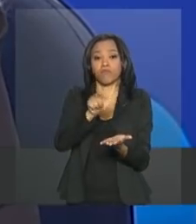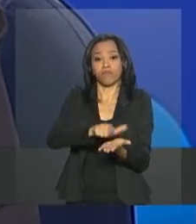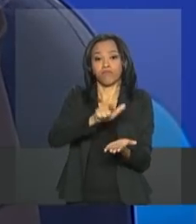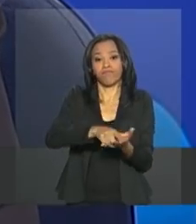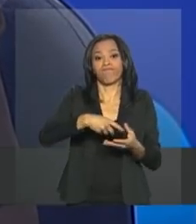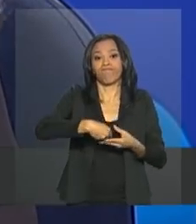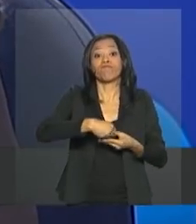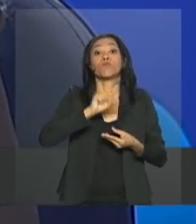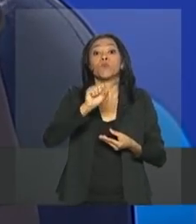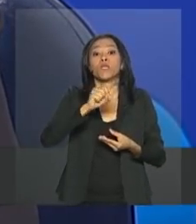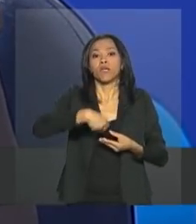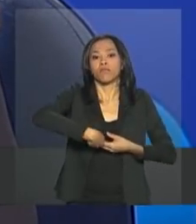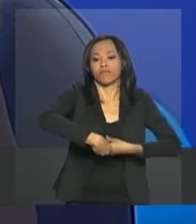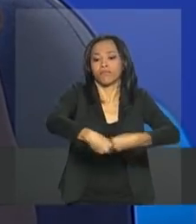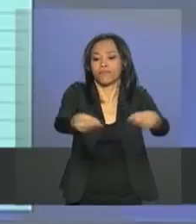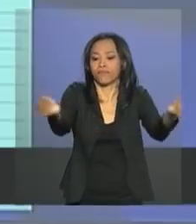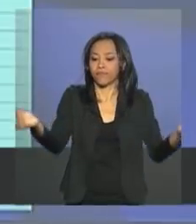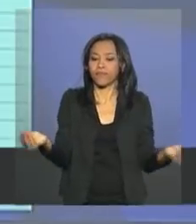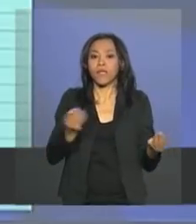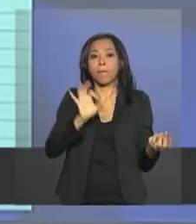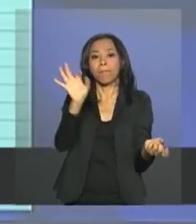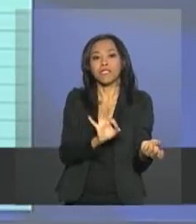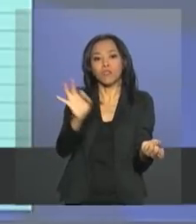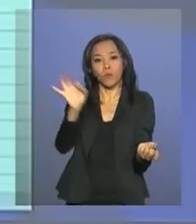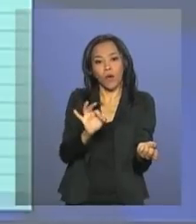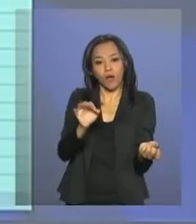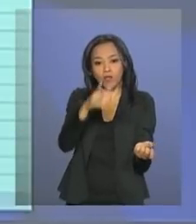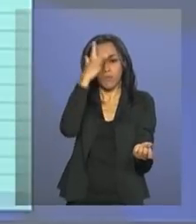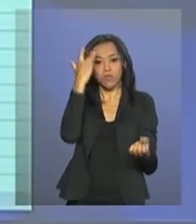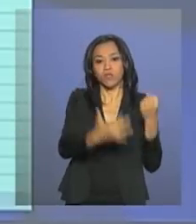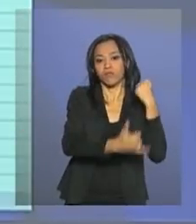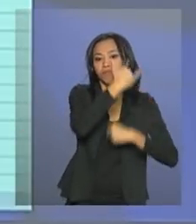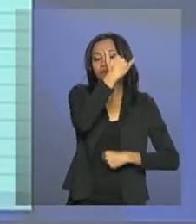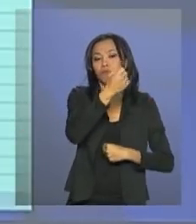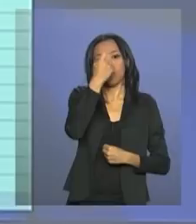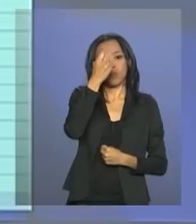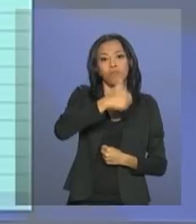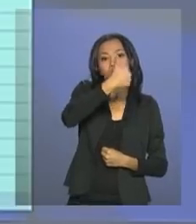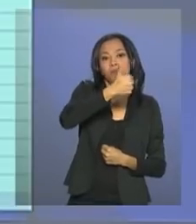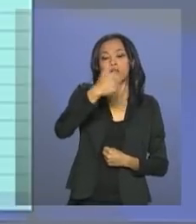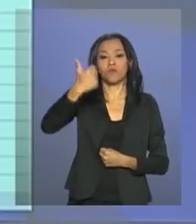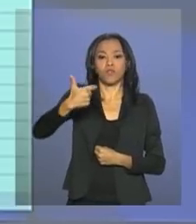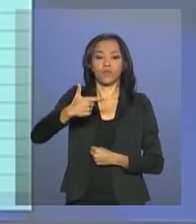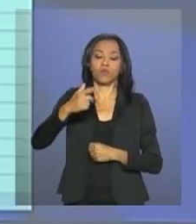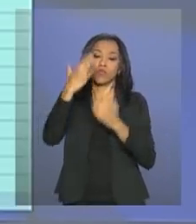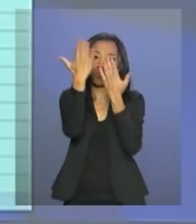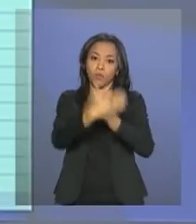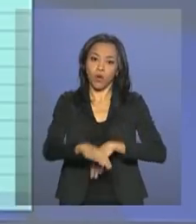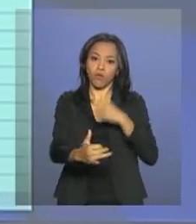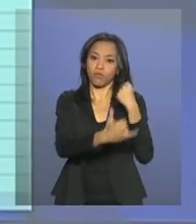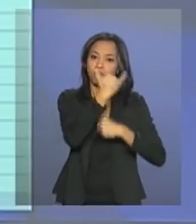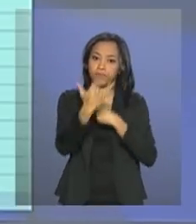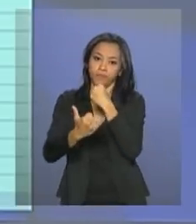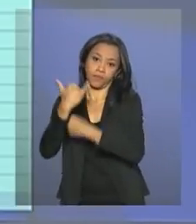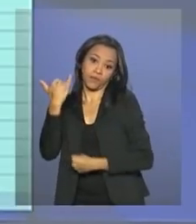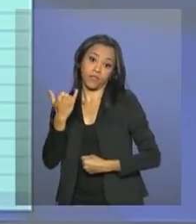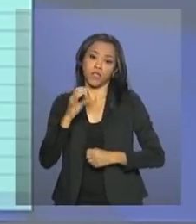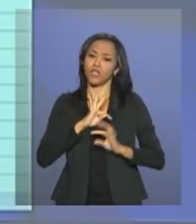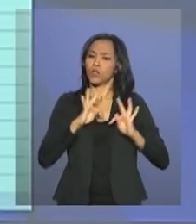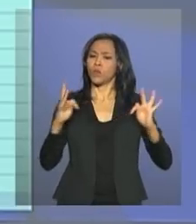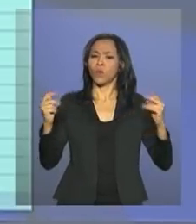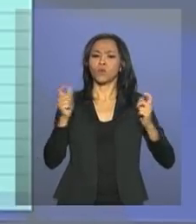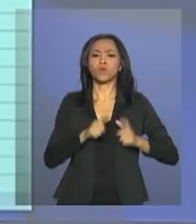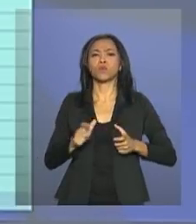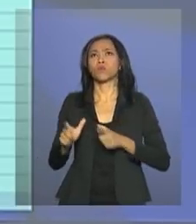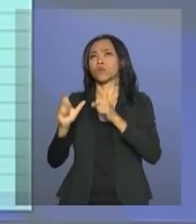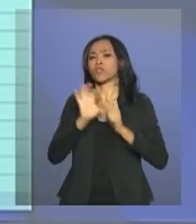o percentual de ausentes no primeiro dia no segundo dia de prova em todos os locais em todos os